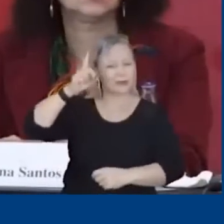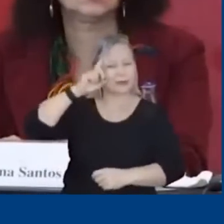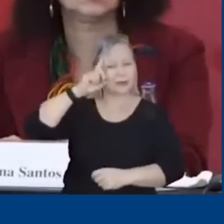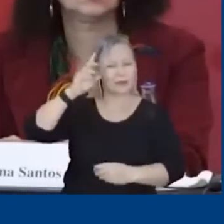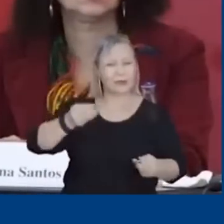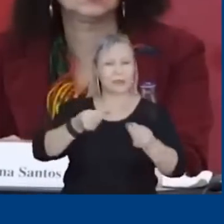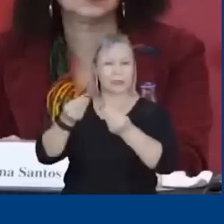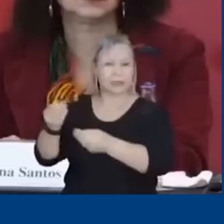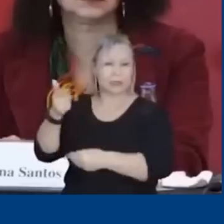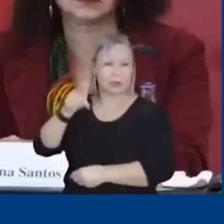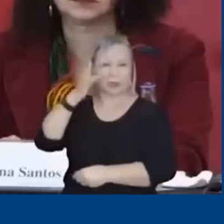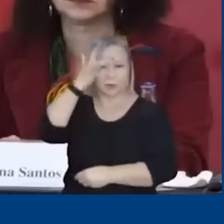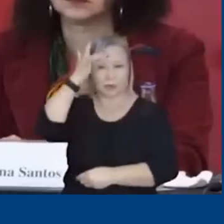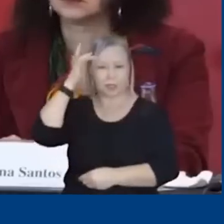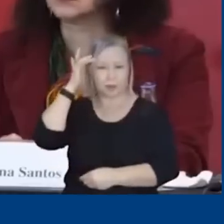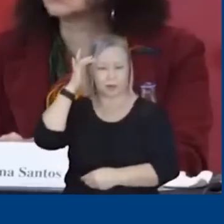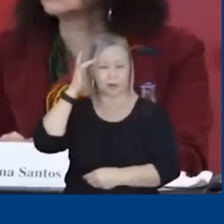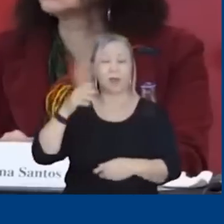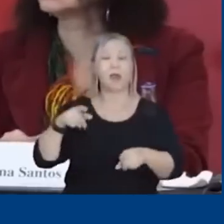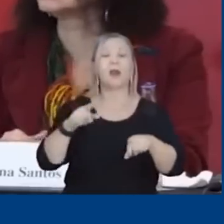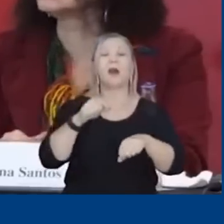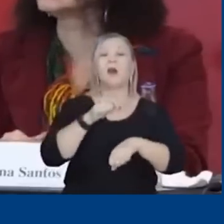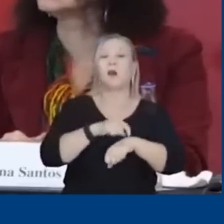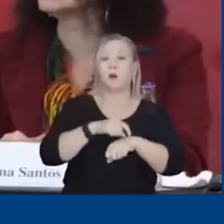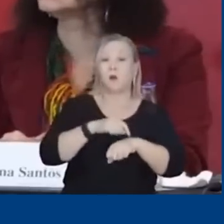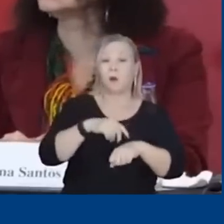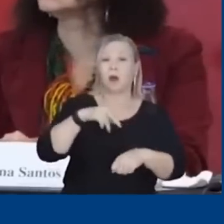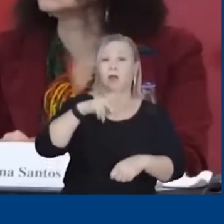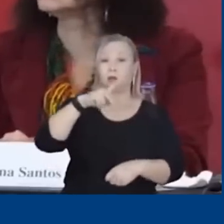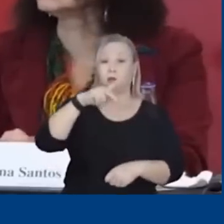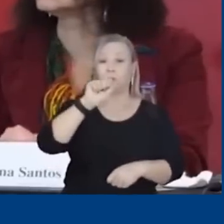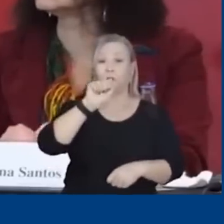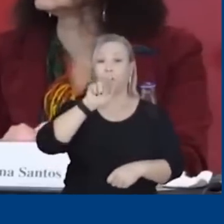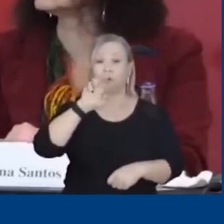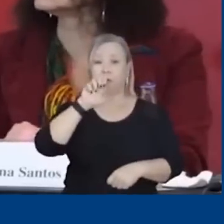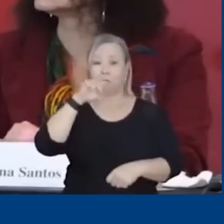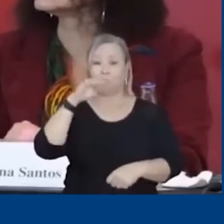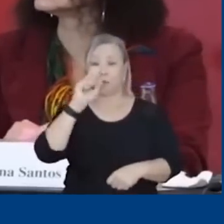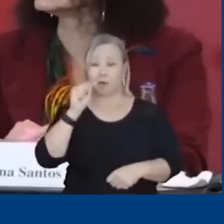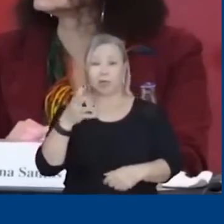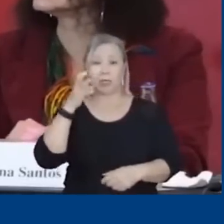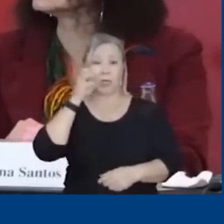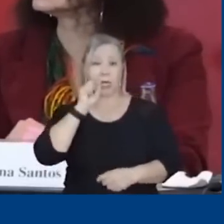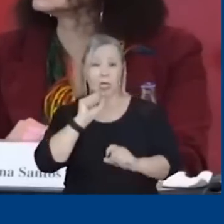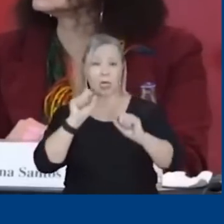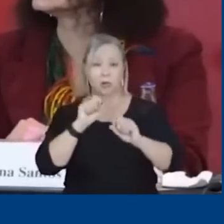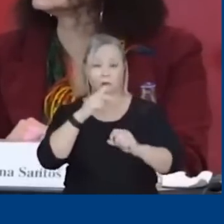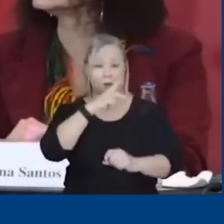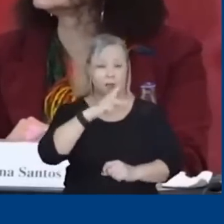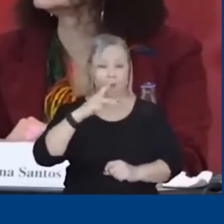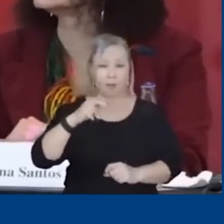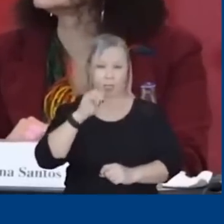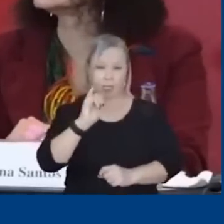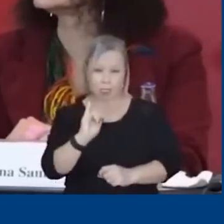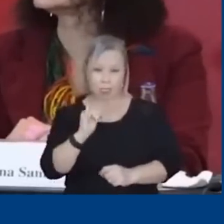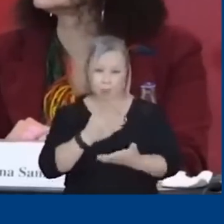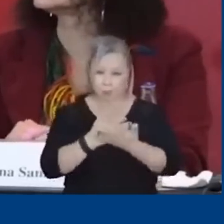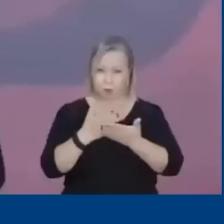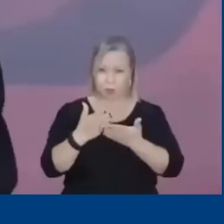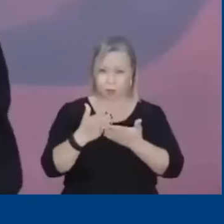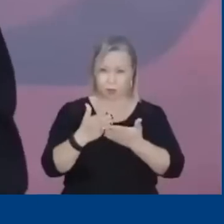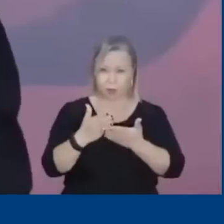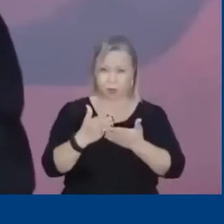Quando o Pedro Parente adotou a PPI, o preço de paridade internacional, ele não levou para o